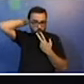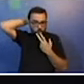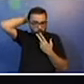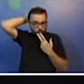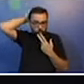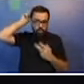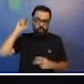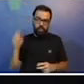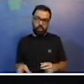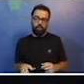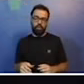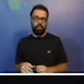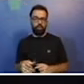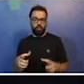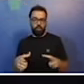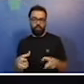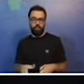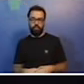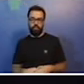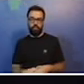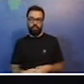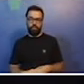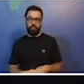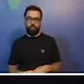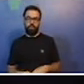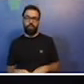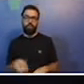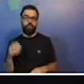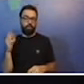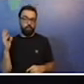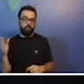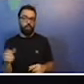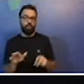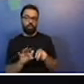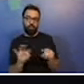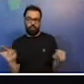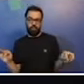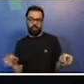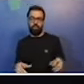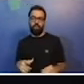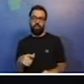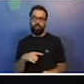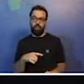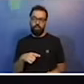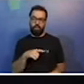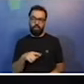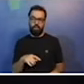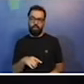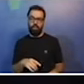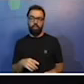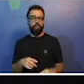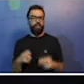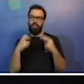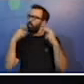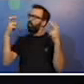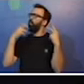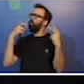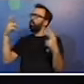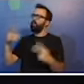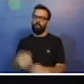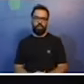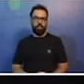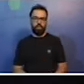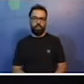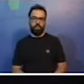vaias durante a fala do deputado. Verbo haver, significando existir e ocorrer.